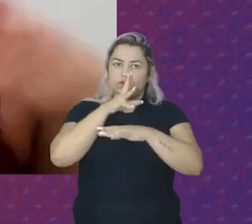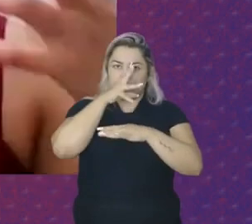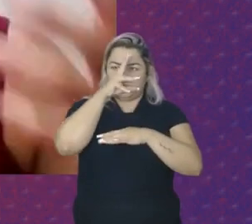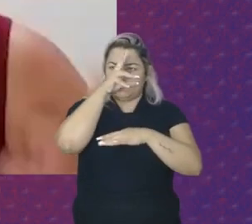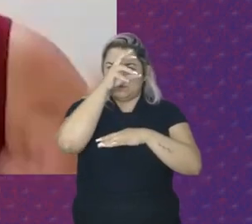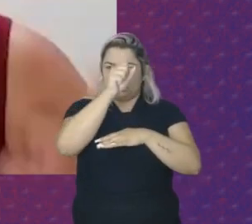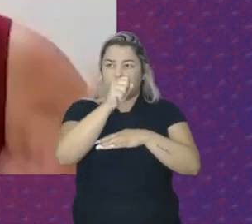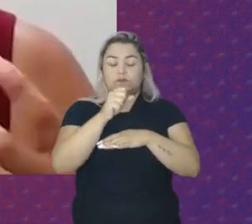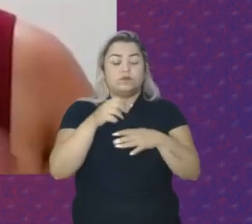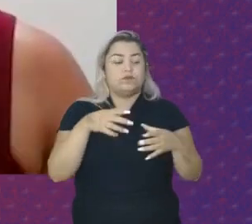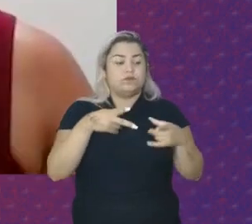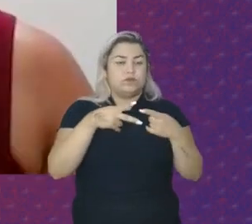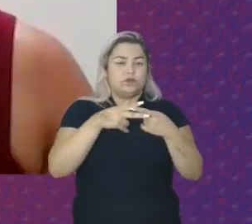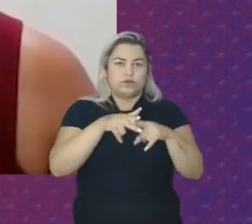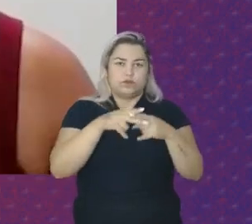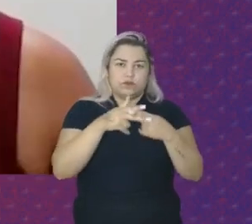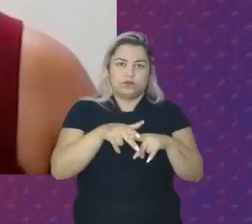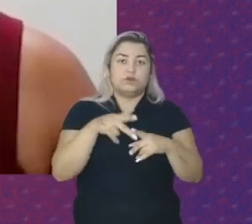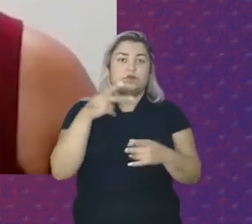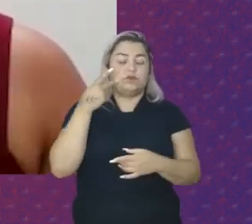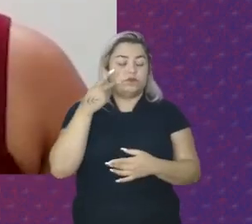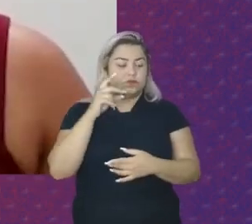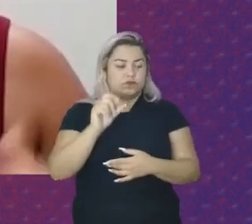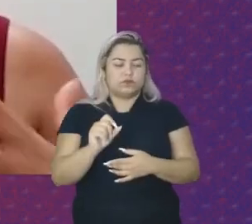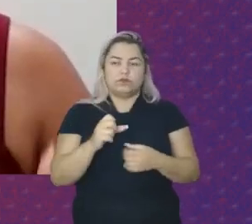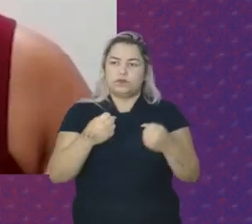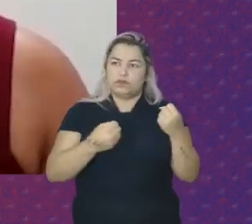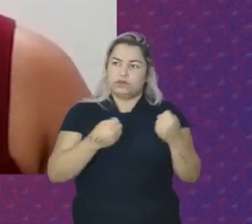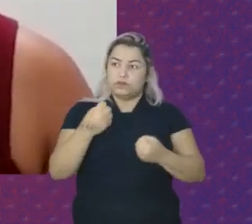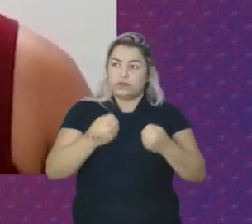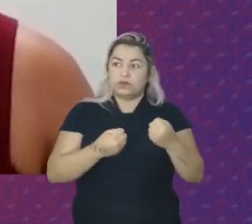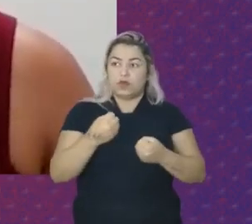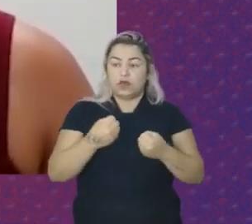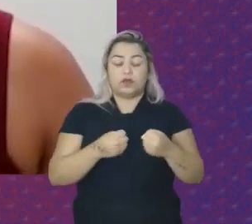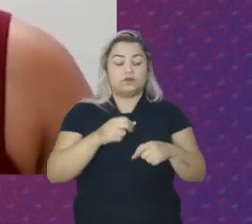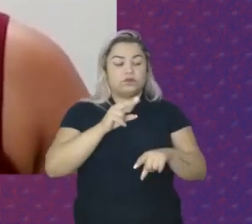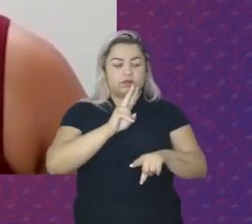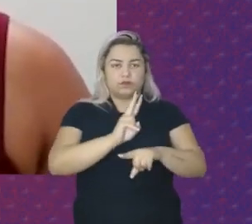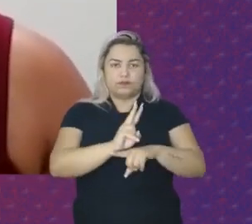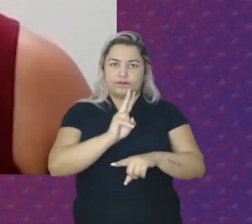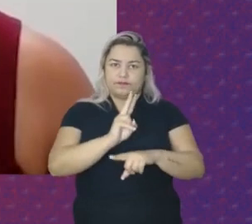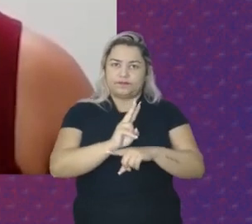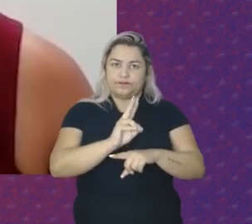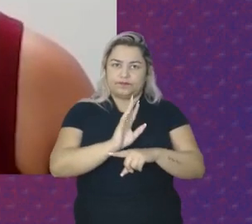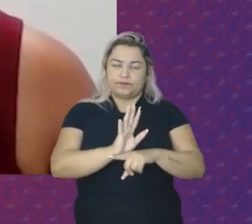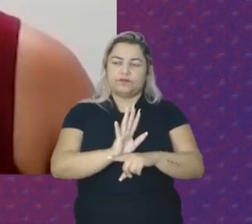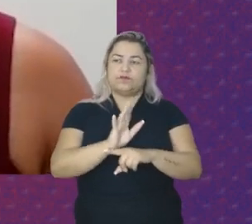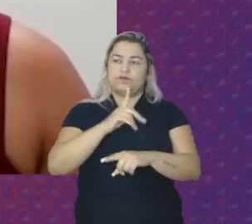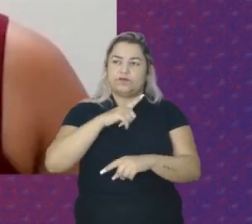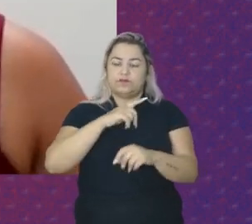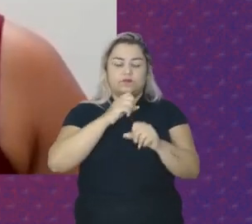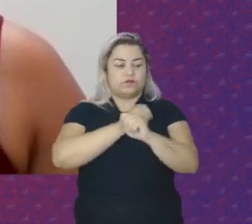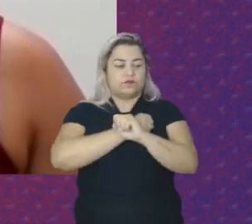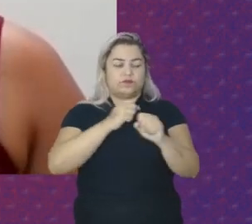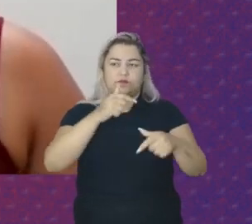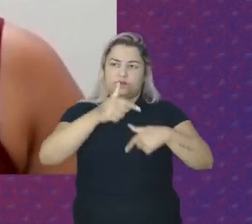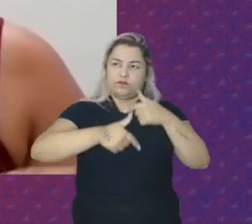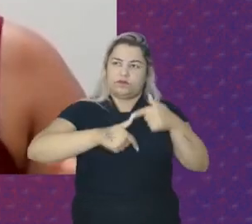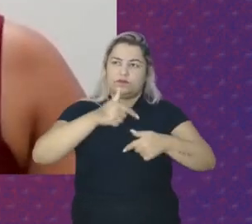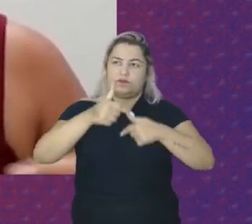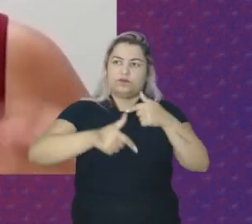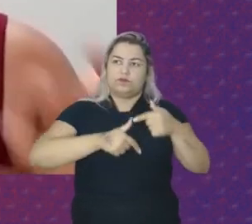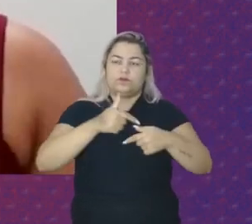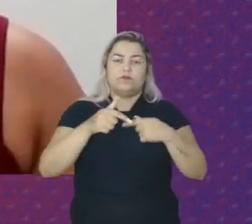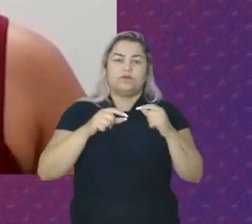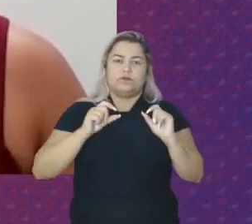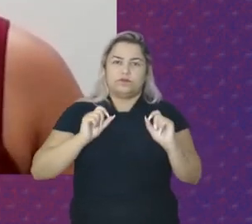fortalecimento, de equipar para que essas patrulhas elas tenham cada vez mais a possibilidade do trabalho